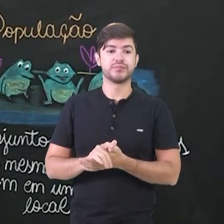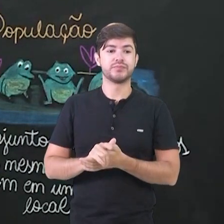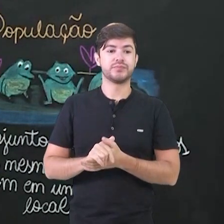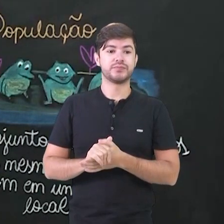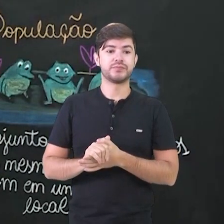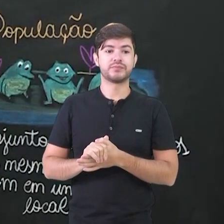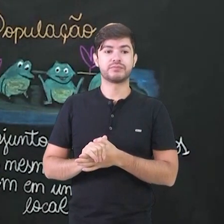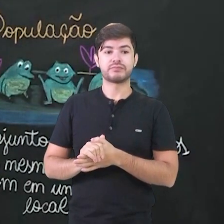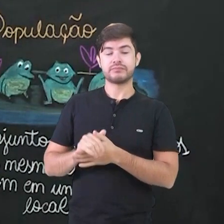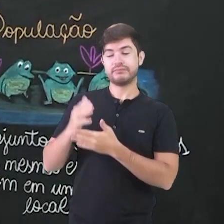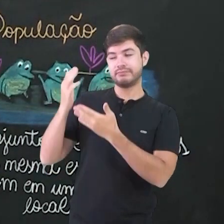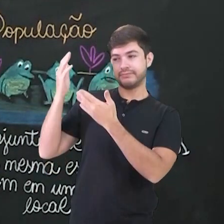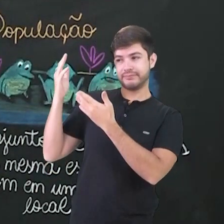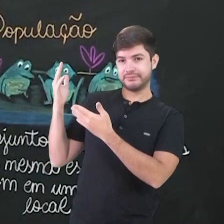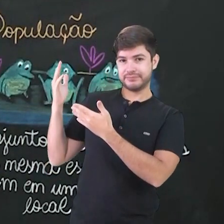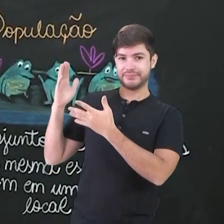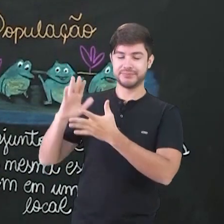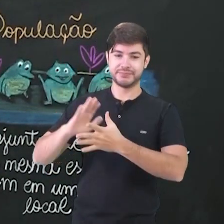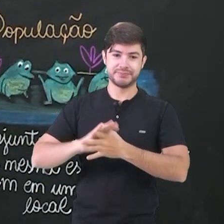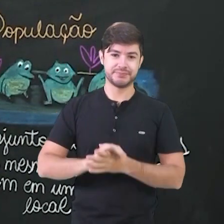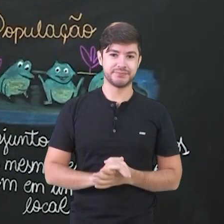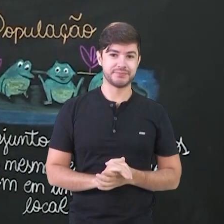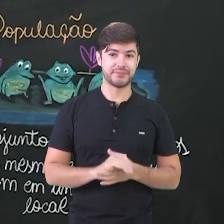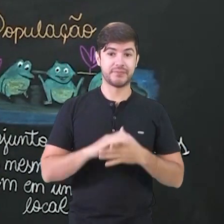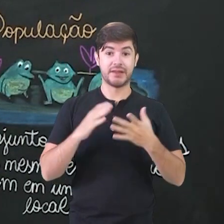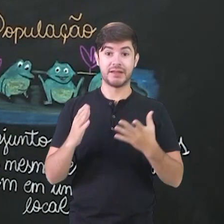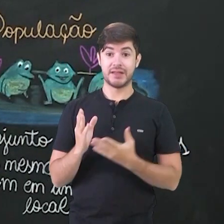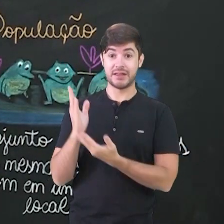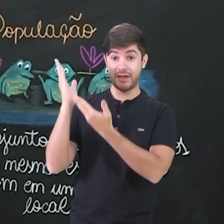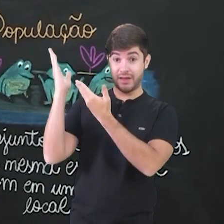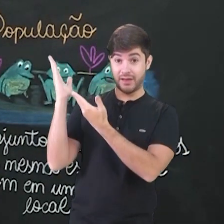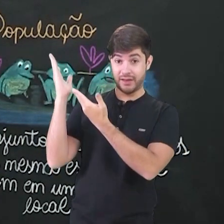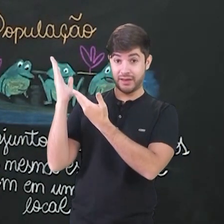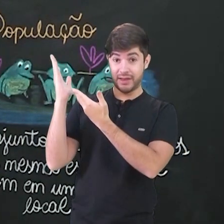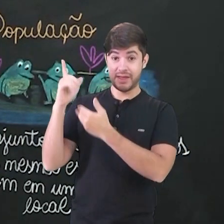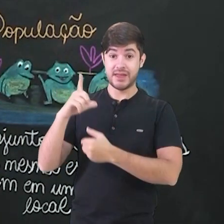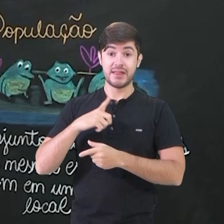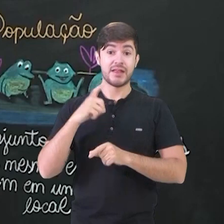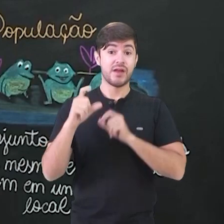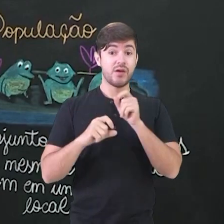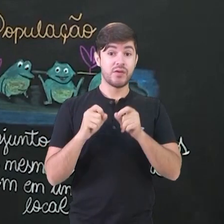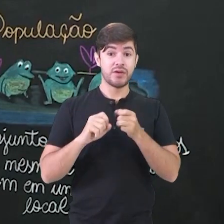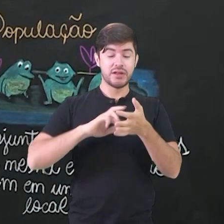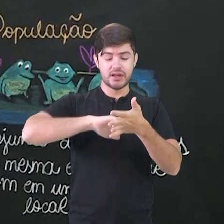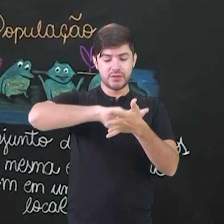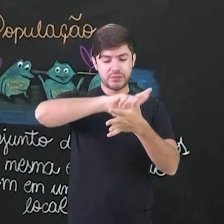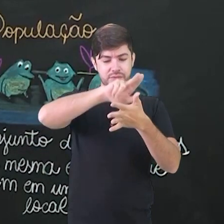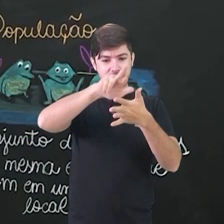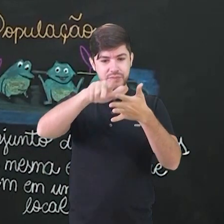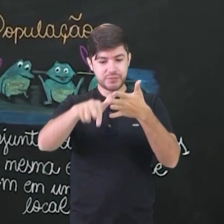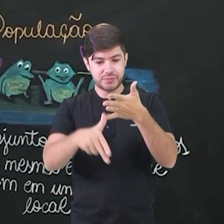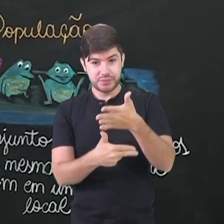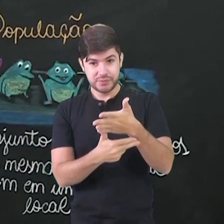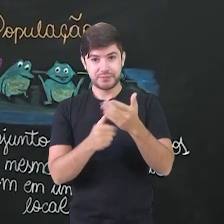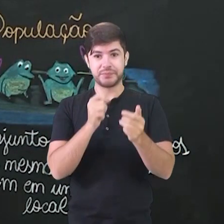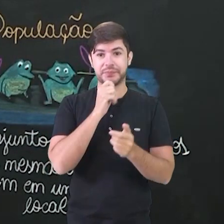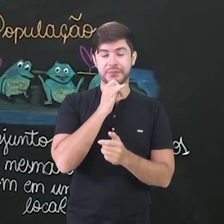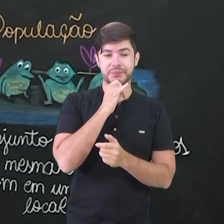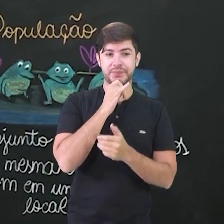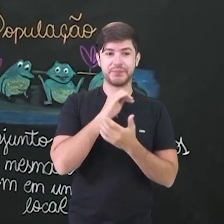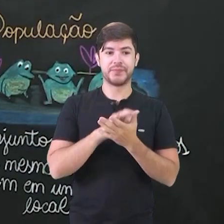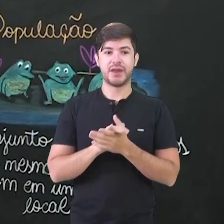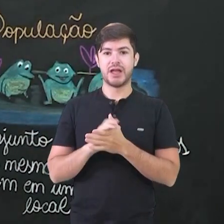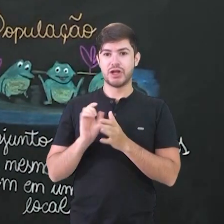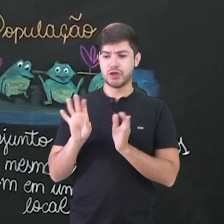hipotética, sapo X, temos aqui a minha população. Essa população, ela tem uma série de fatores que afetam ela. Ela não